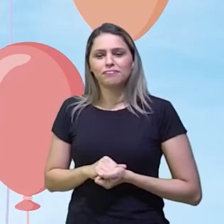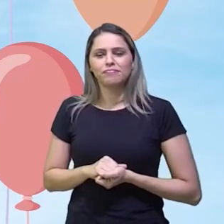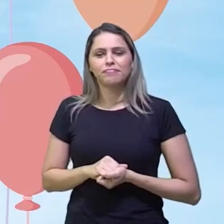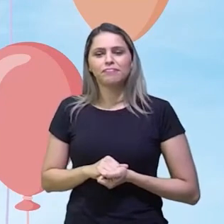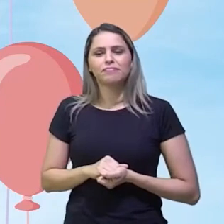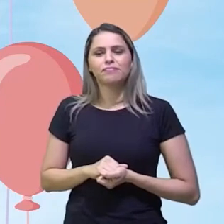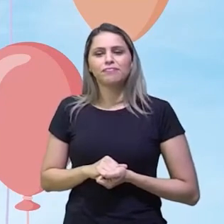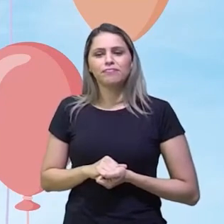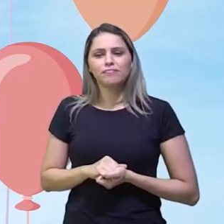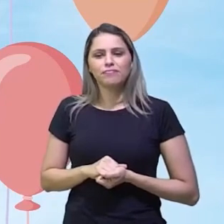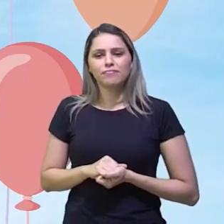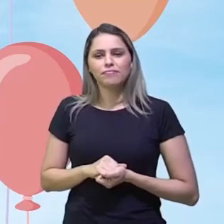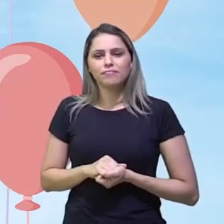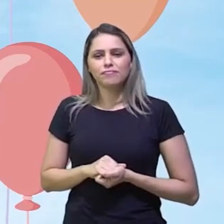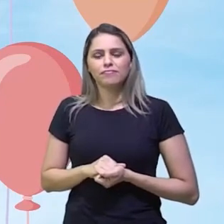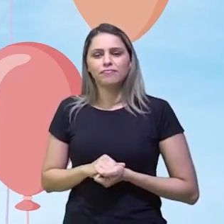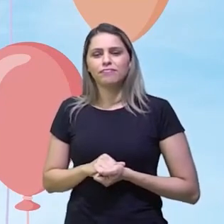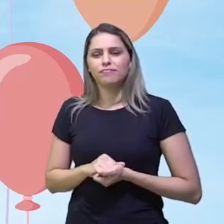Muito bem.